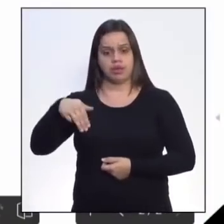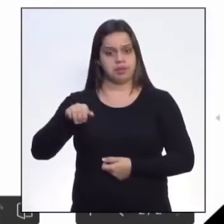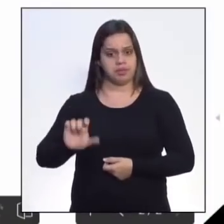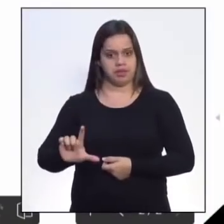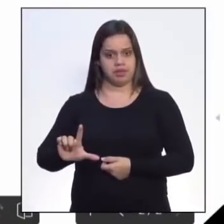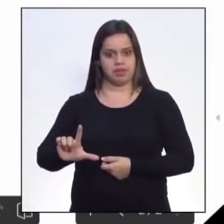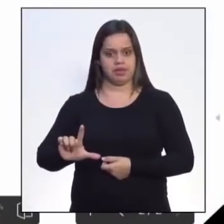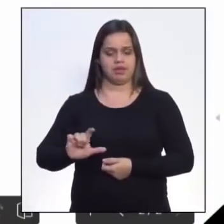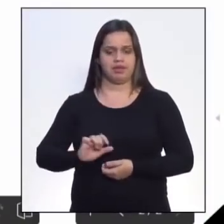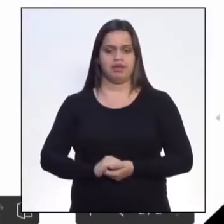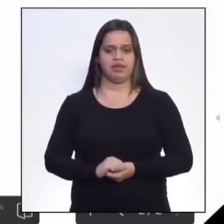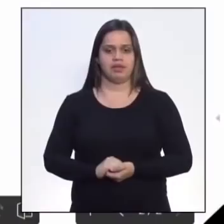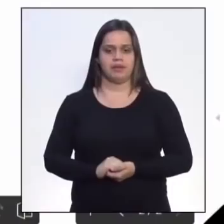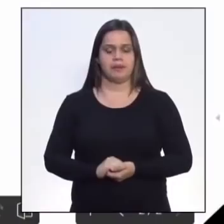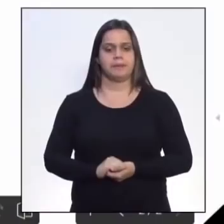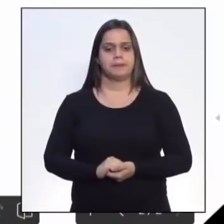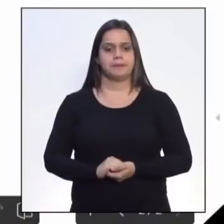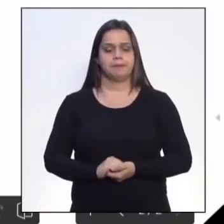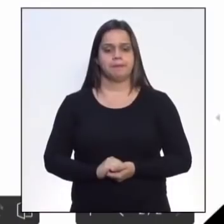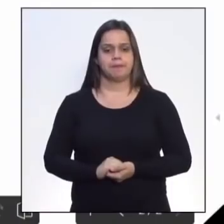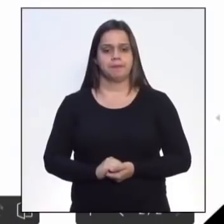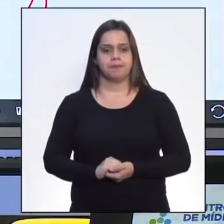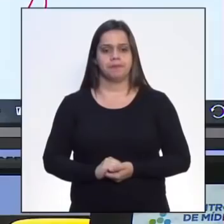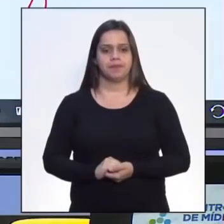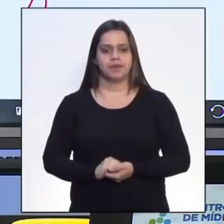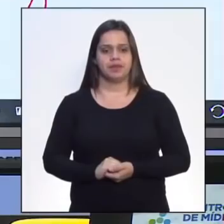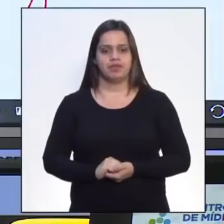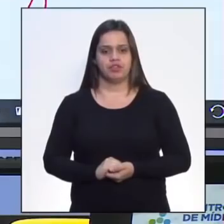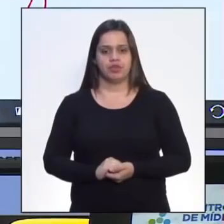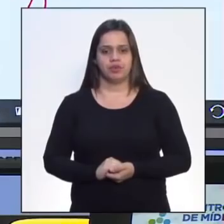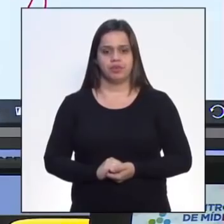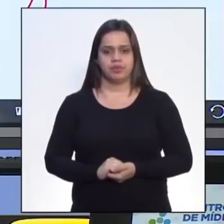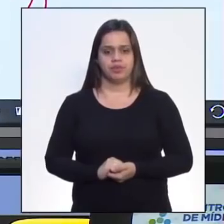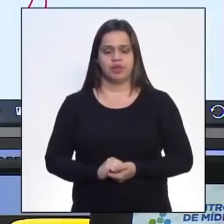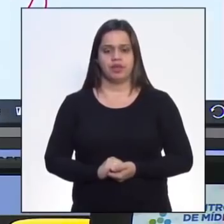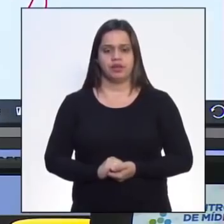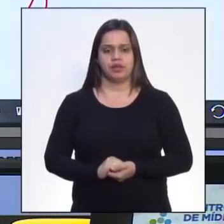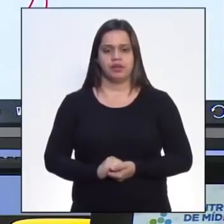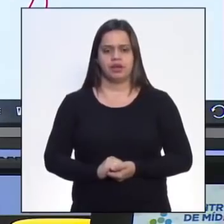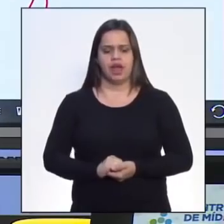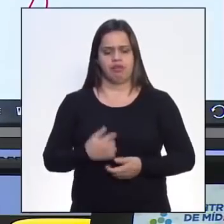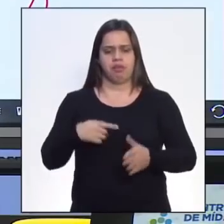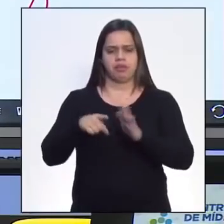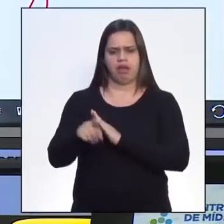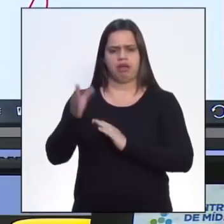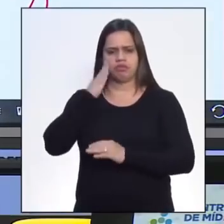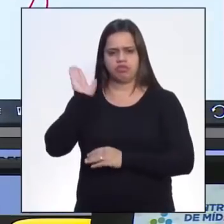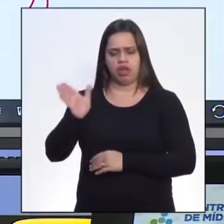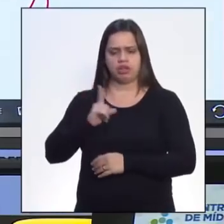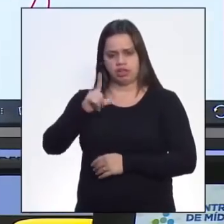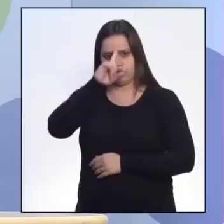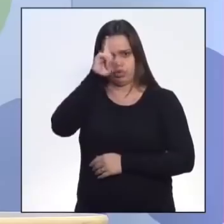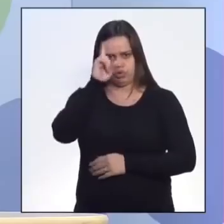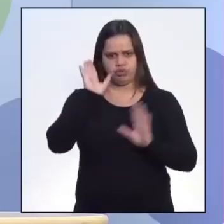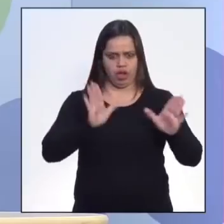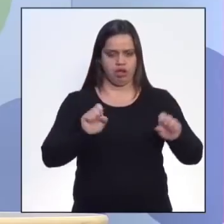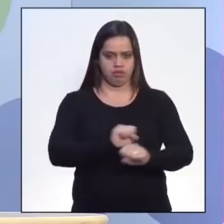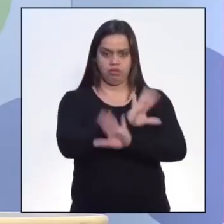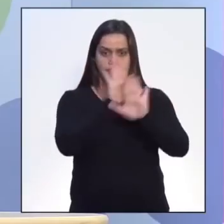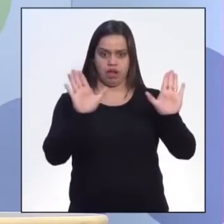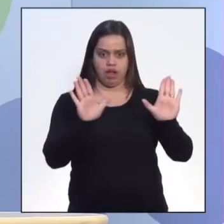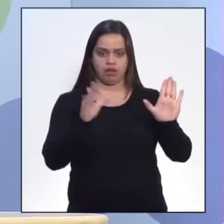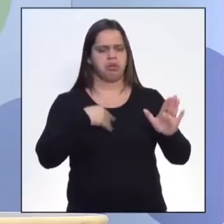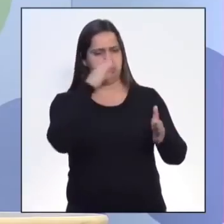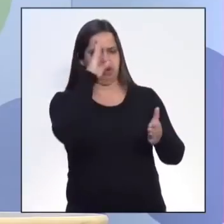750 mililitros. Será, Jonas, que para quem estava com dúvida... Acredito que sim, Ale, porque